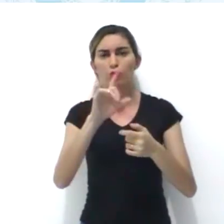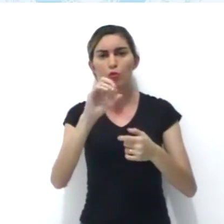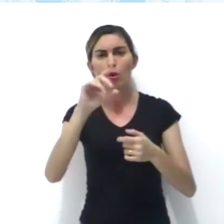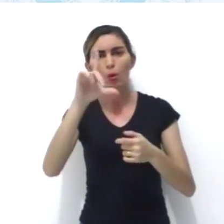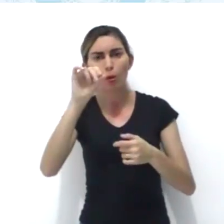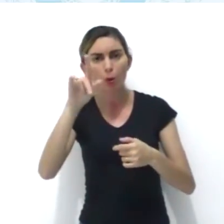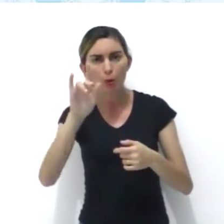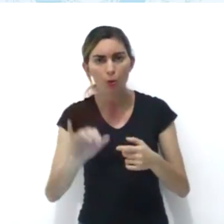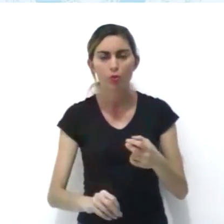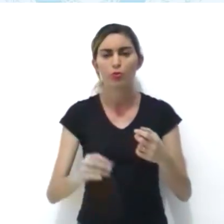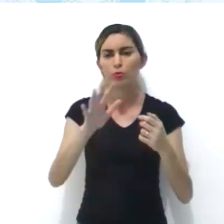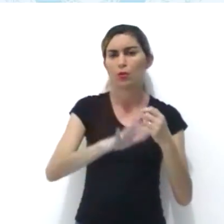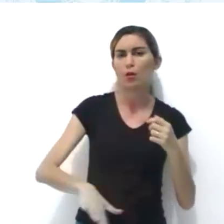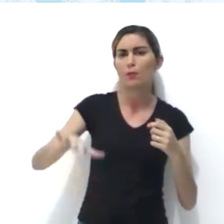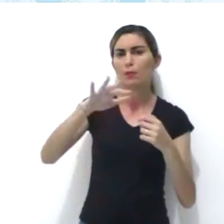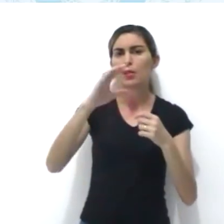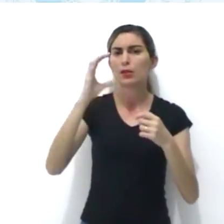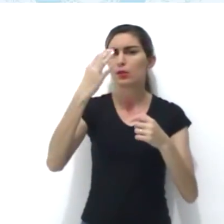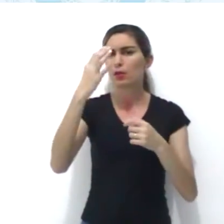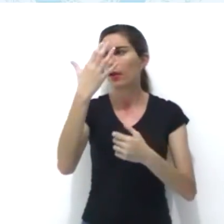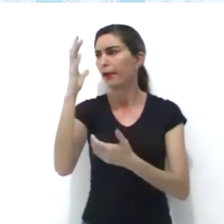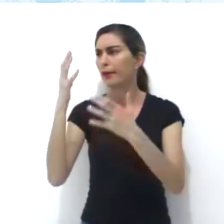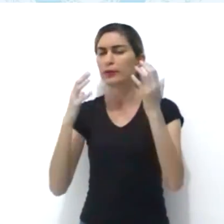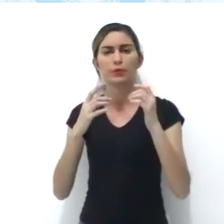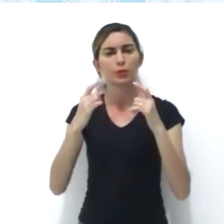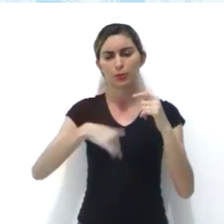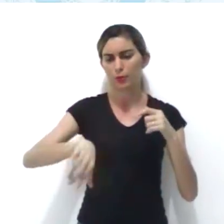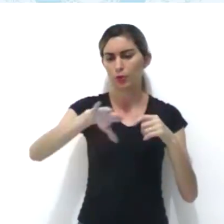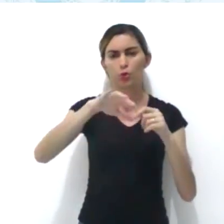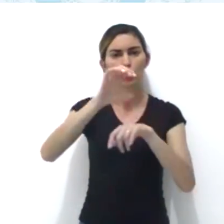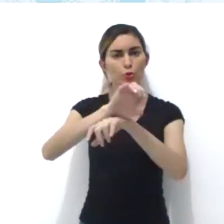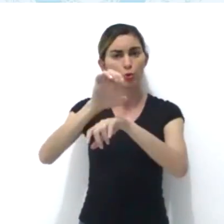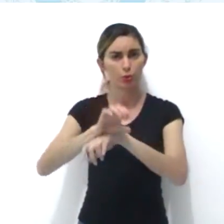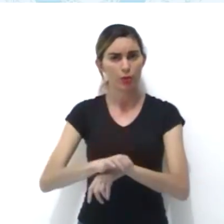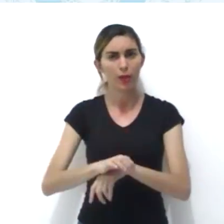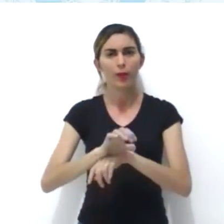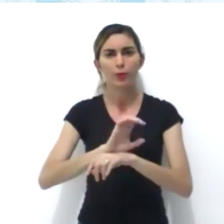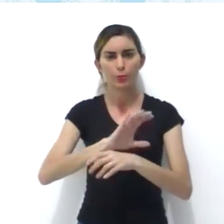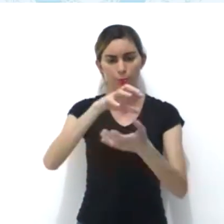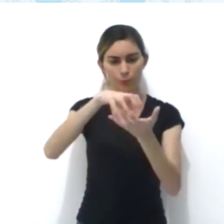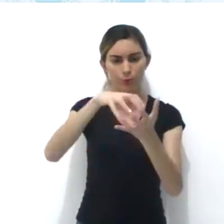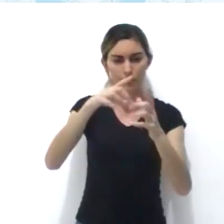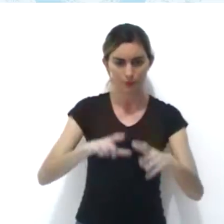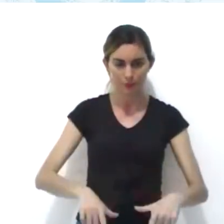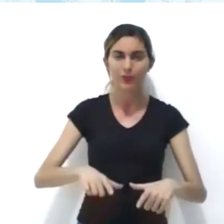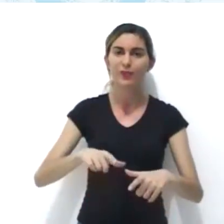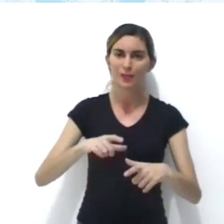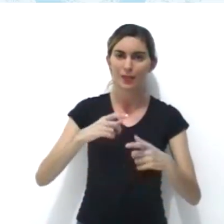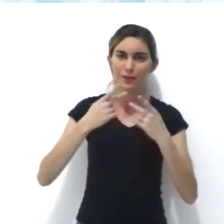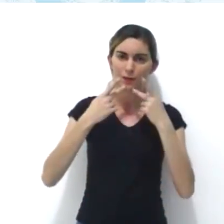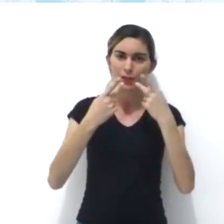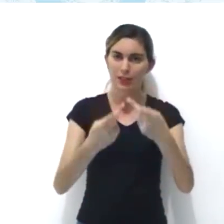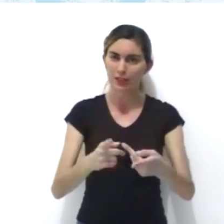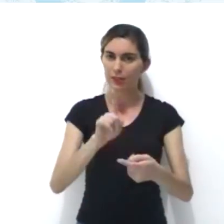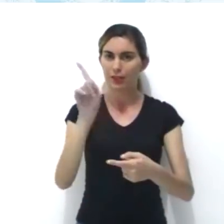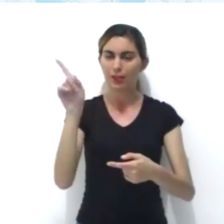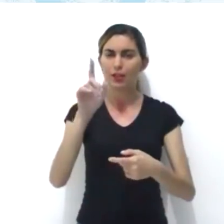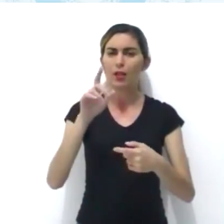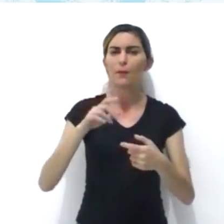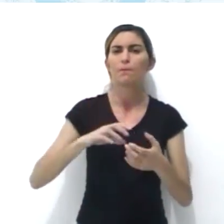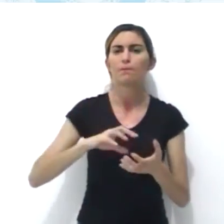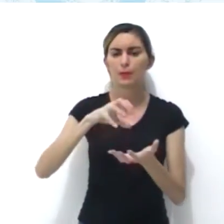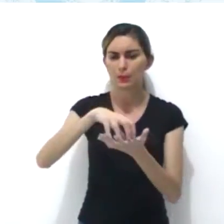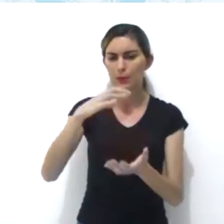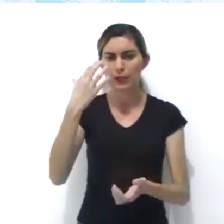o zoológico, o espaço ciência que nós temos aqui, né, no nosso estado, que é muito bom e eu recomendo muito a visita de vocês